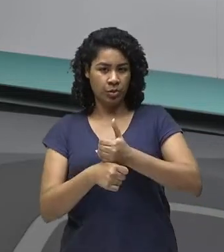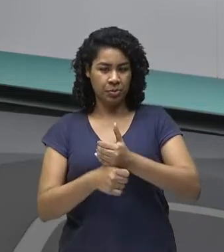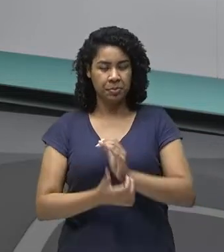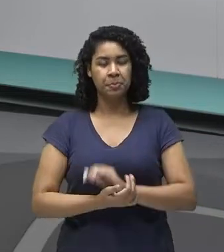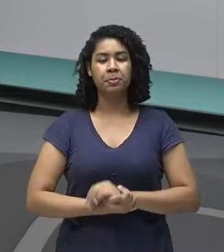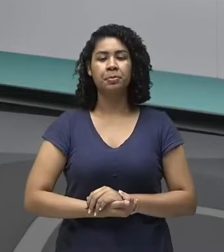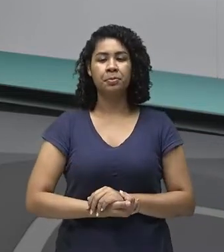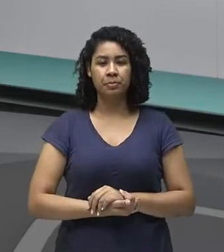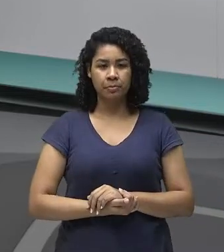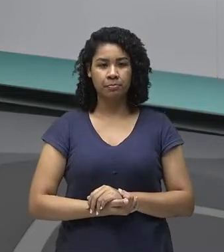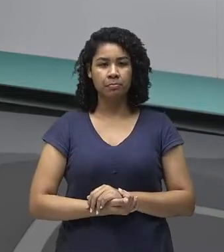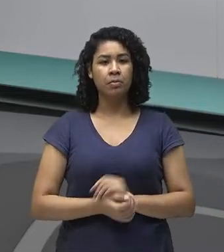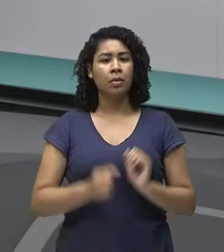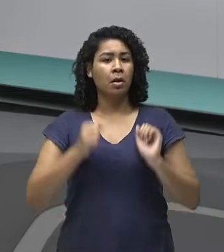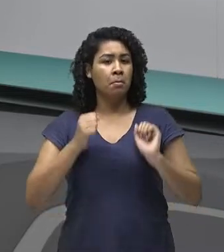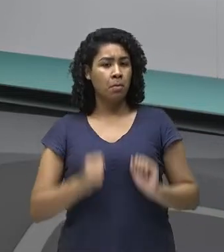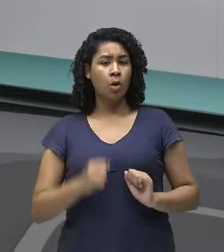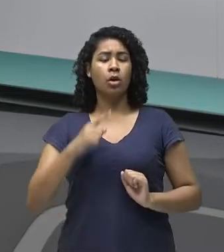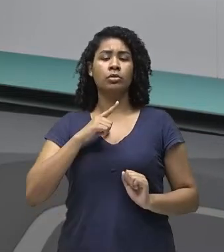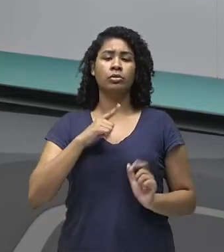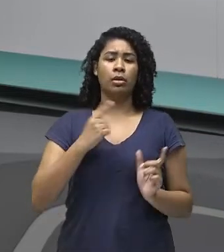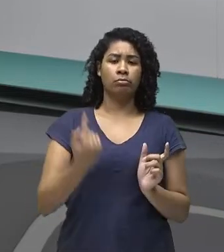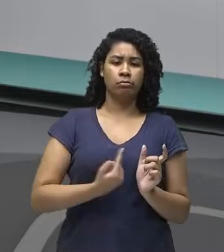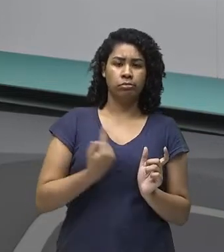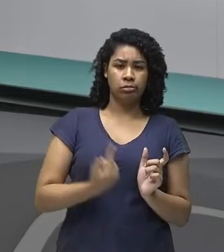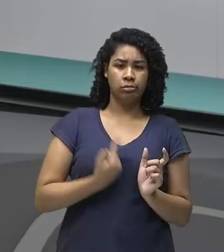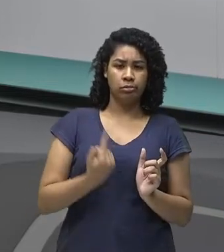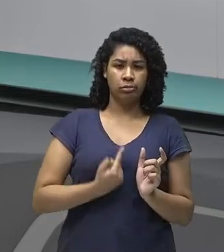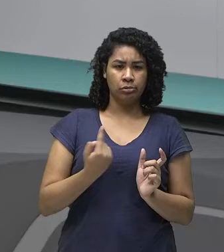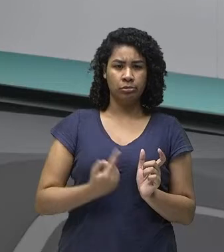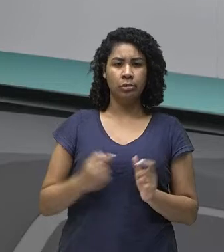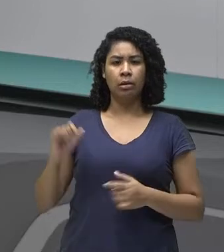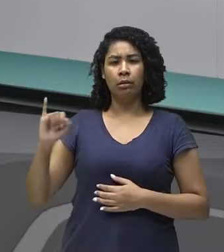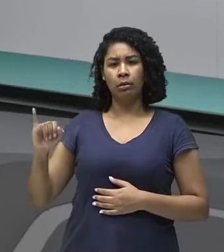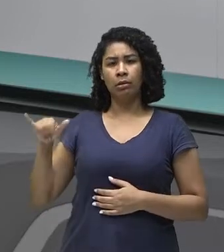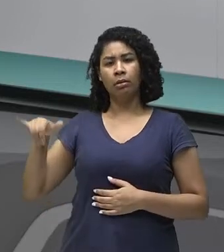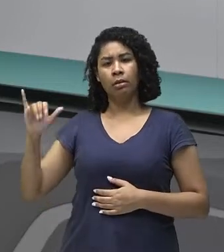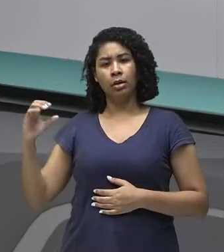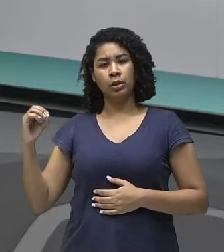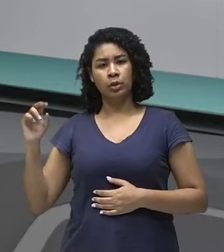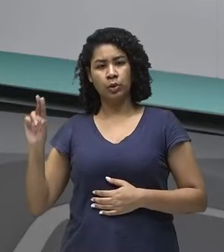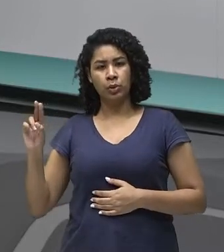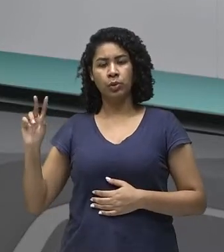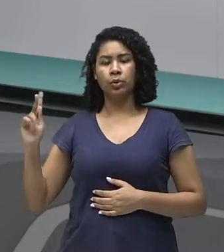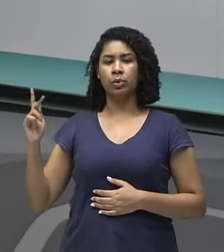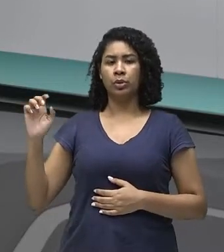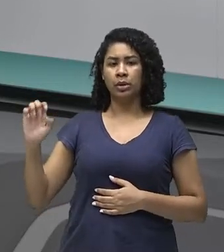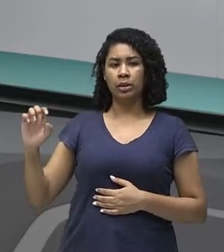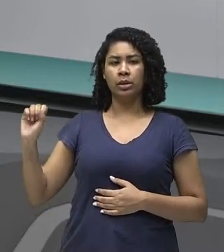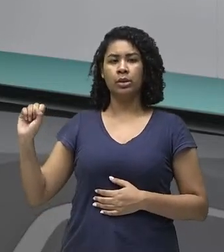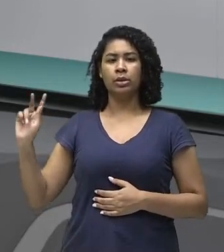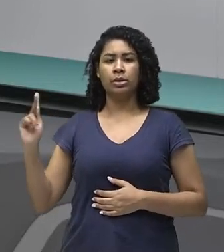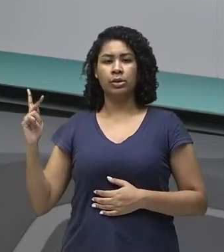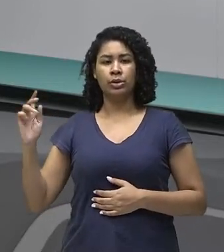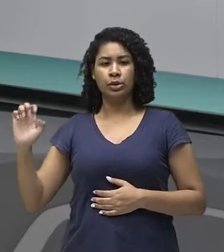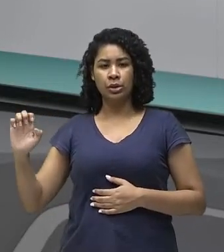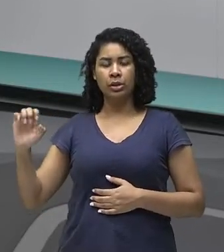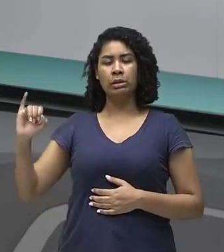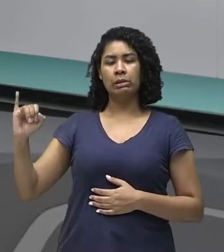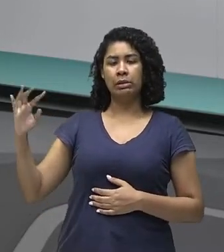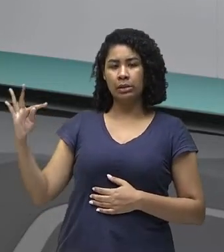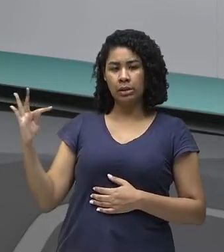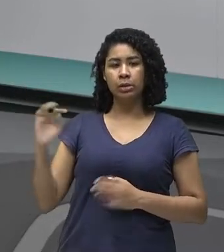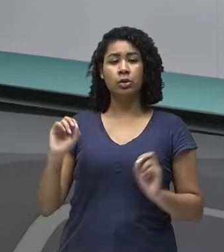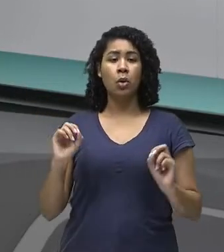frase. Eles podem vir no singular, I, you, he, she, and it, ou no